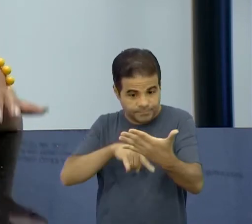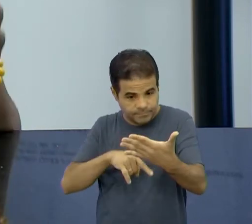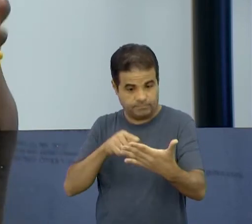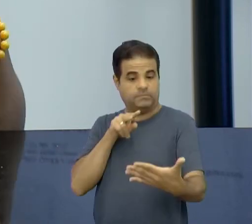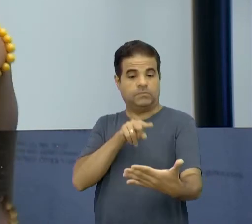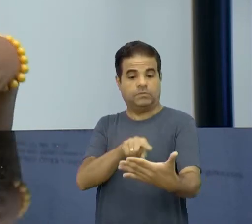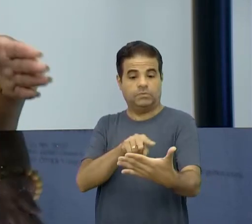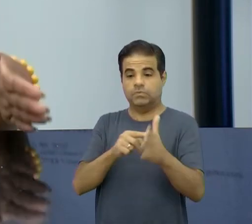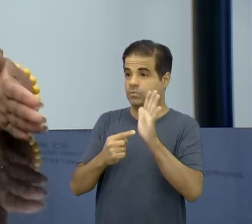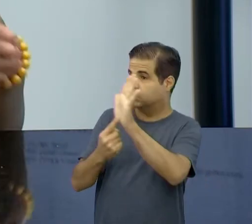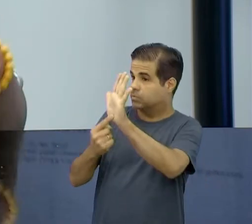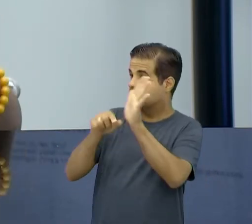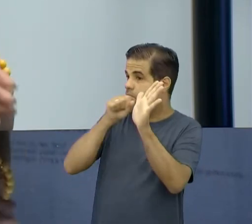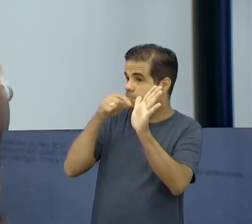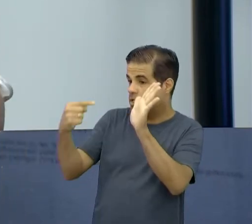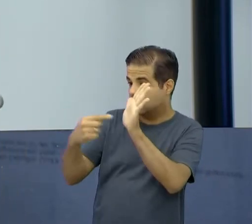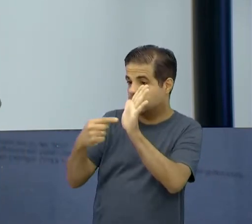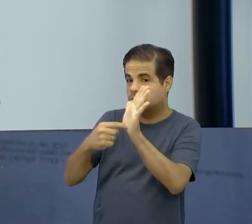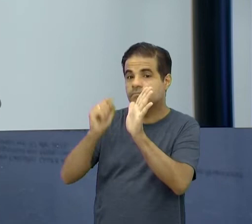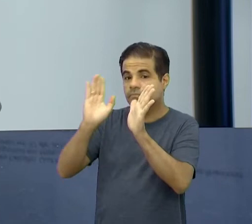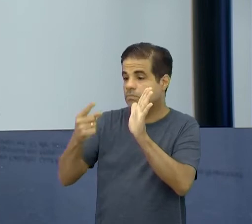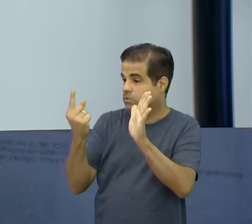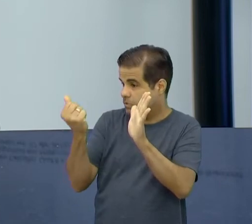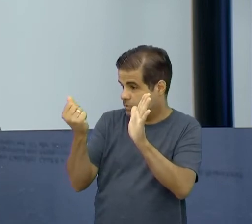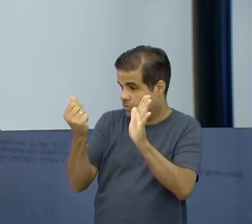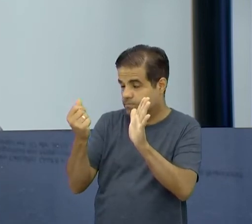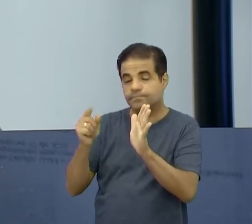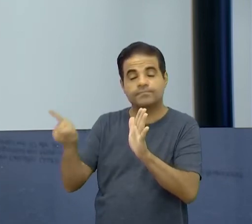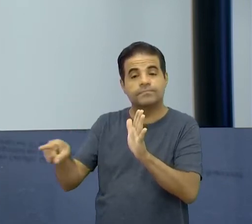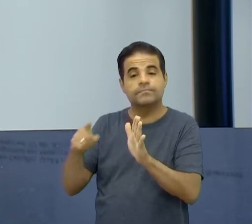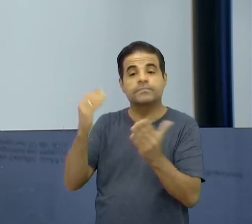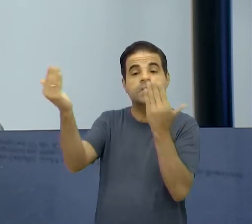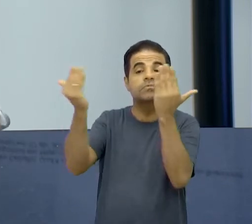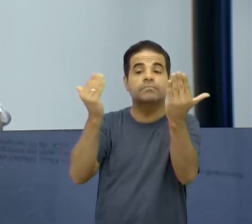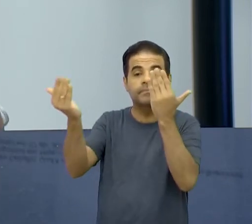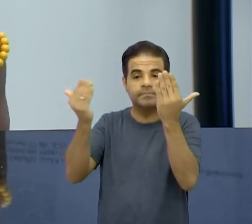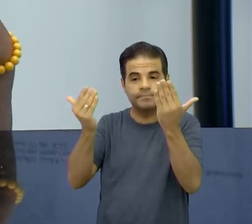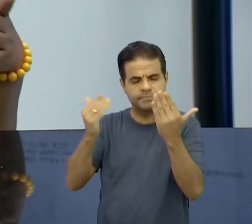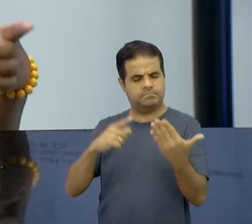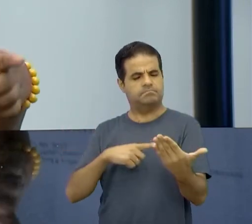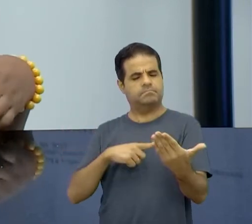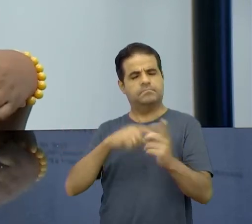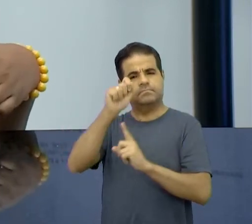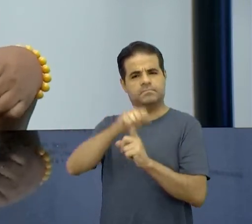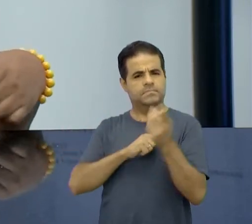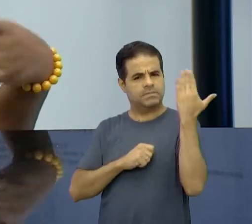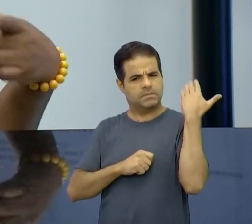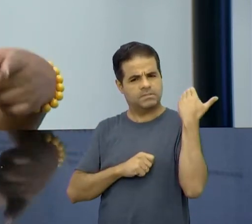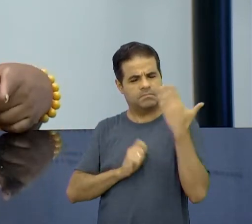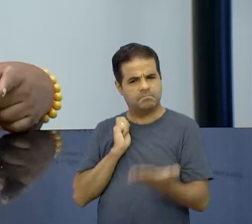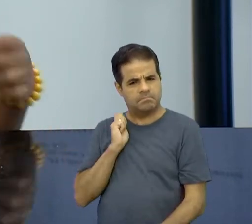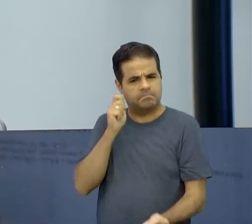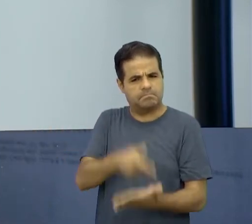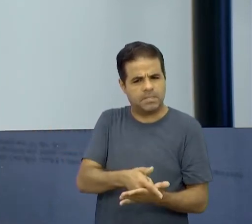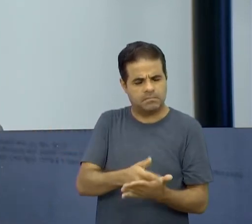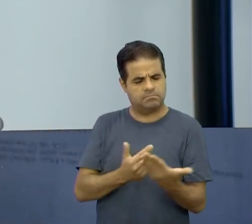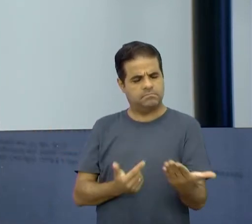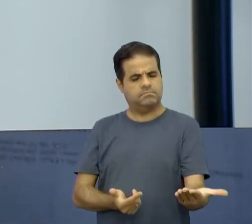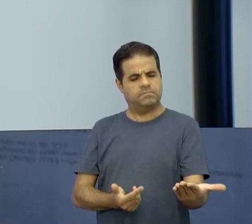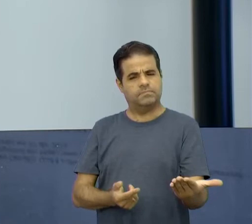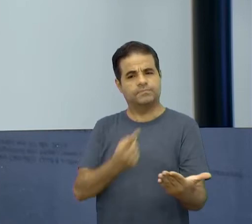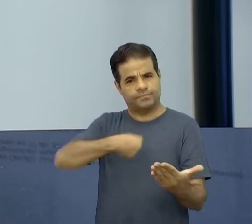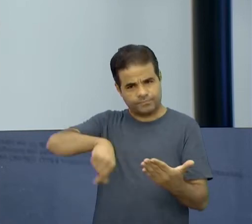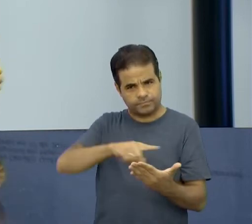os primeiros a falar, olha, mãe, a conta chegou, esse valor. E eles fazem a comparação. Nossa, o mês passado nós pagamos tanto. Eles falam,